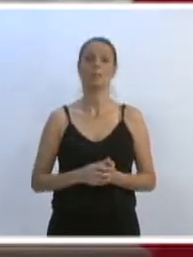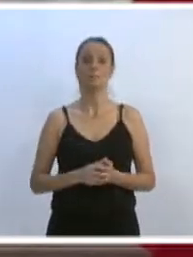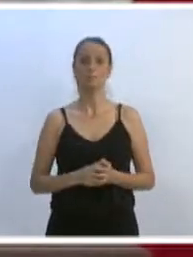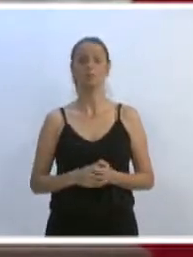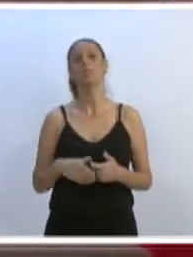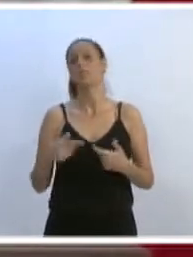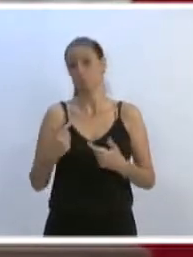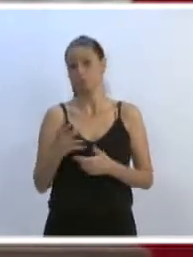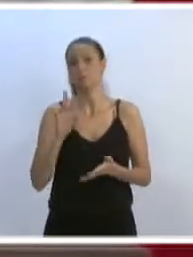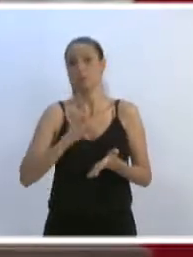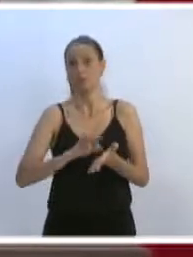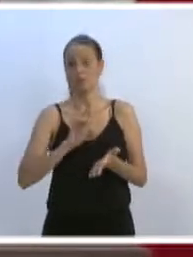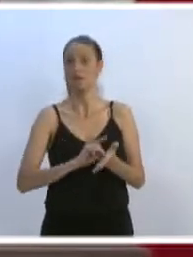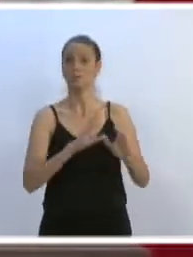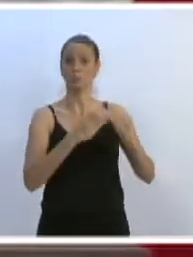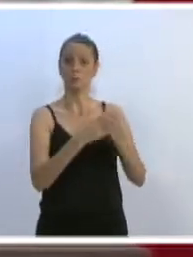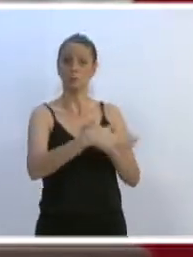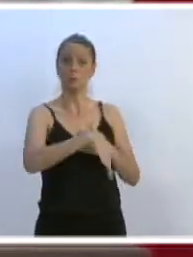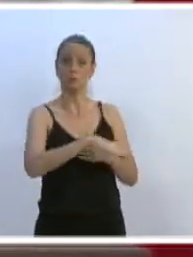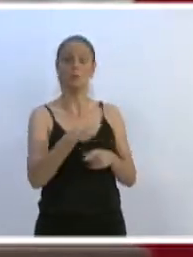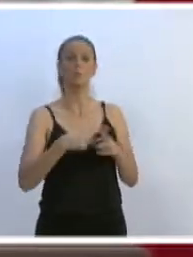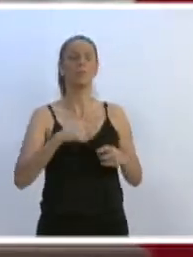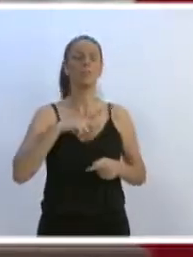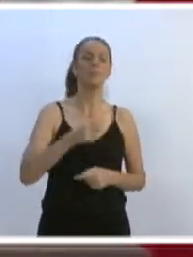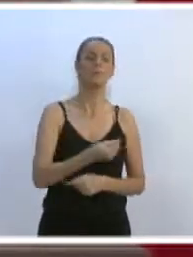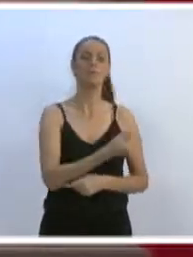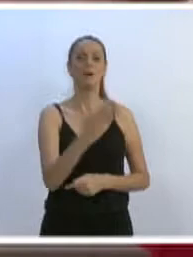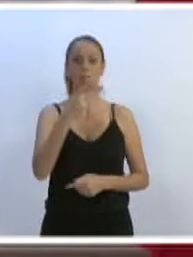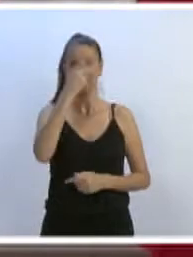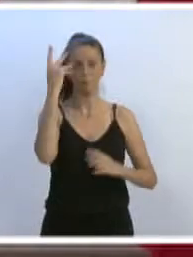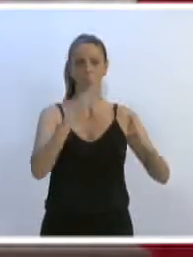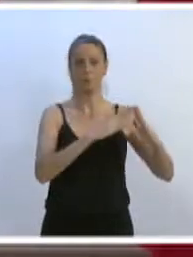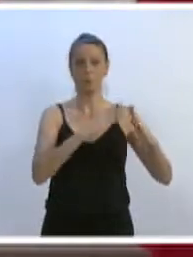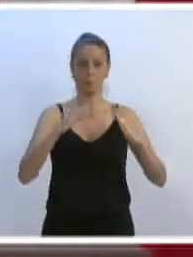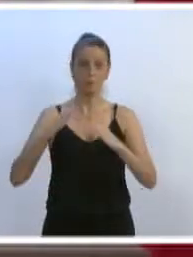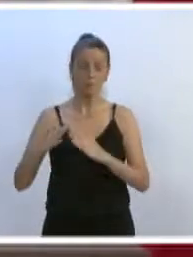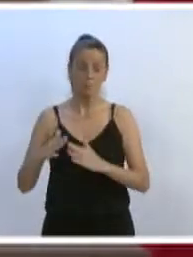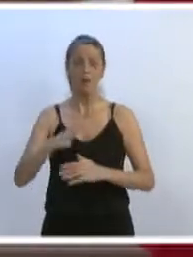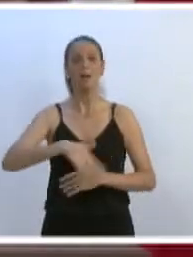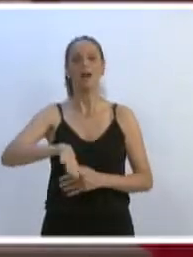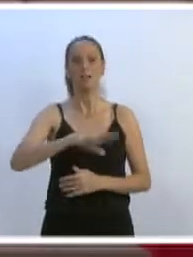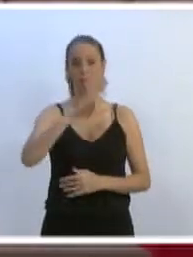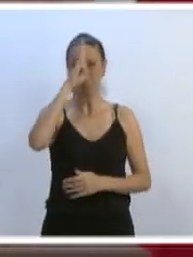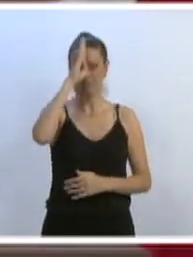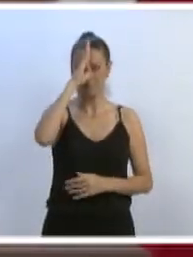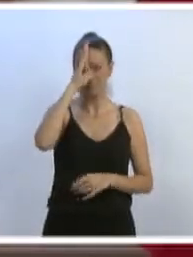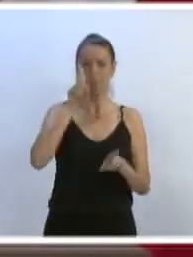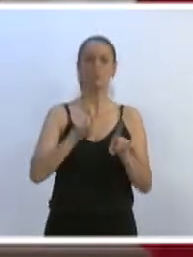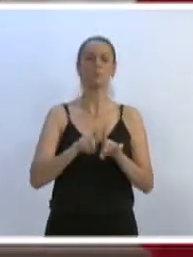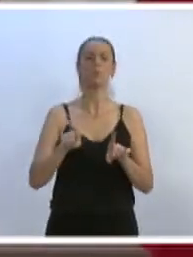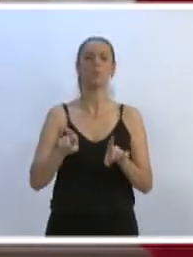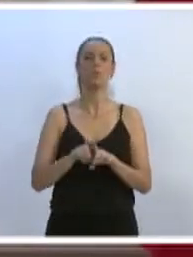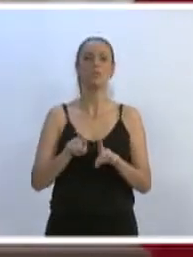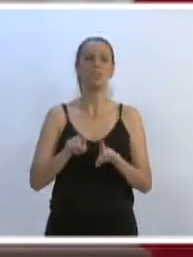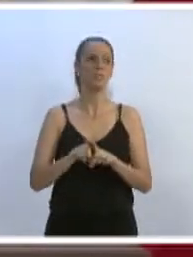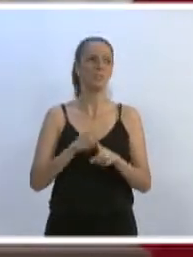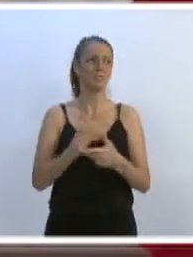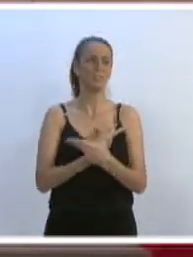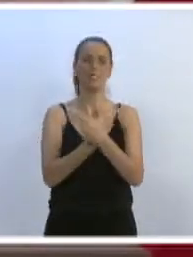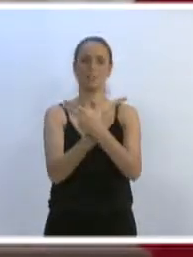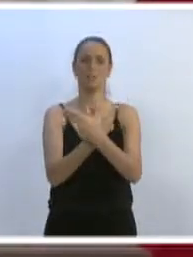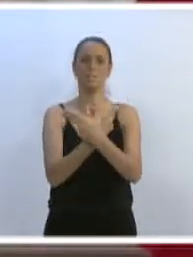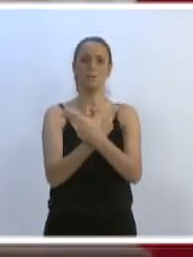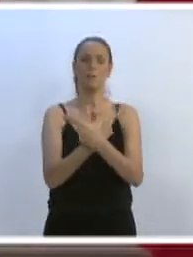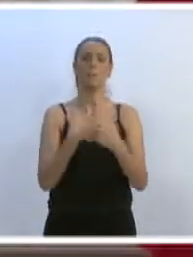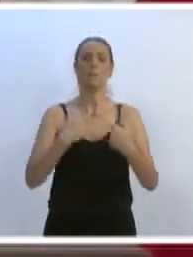para os moradores da região que a gente sabe que tem muitos moradores como desrespeito à lei a região do bairro de futsal do norte que tem que ter variantes de acesso a